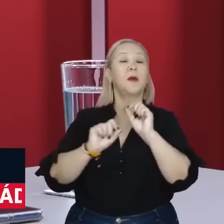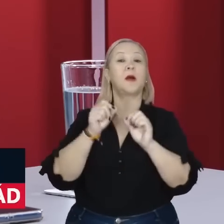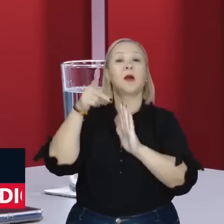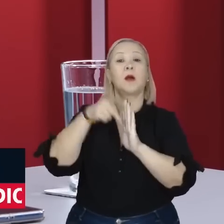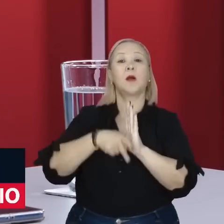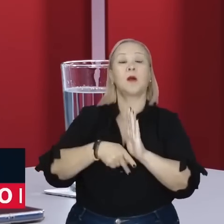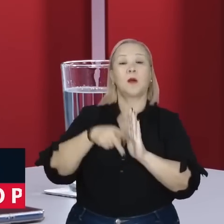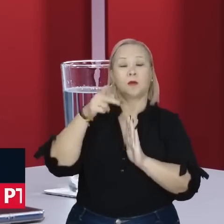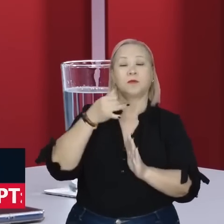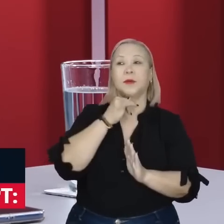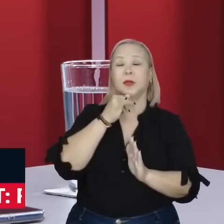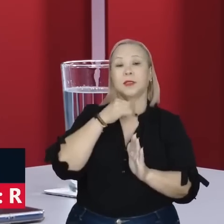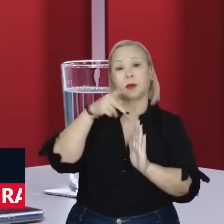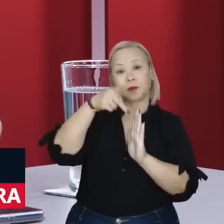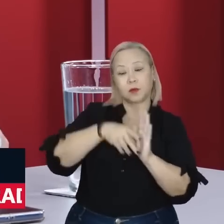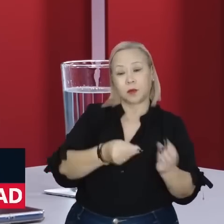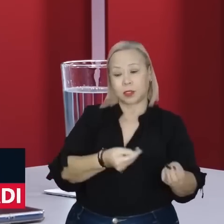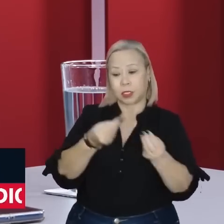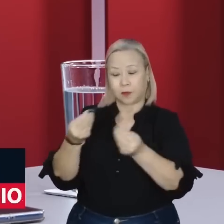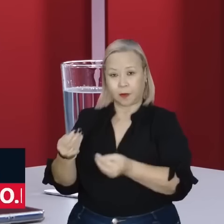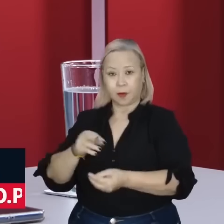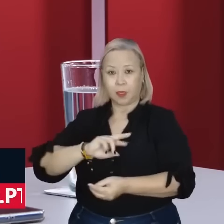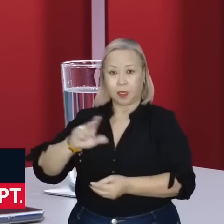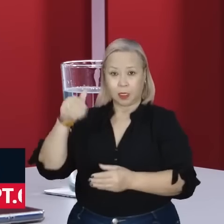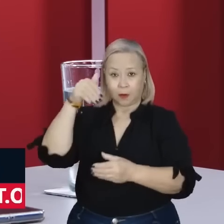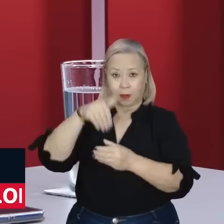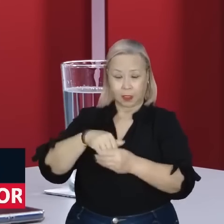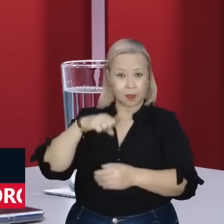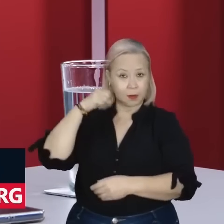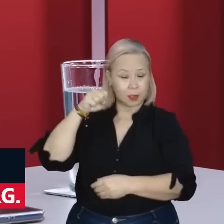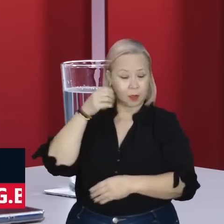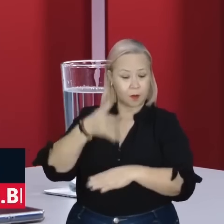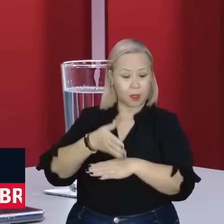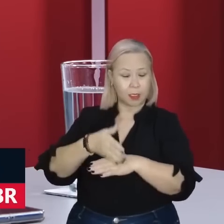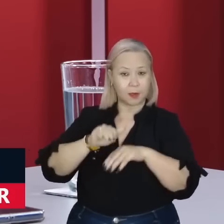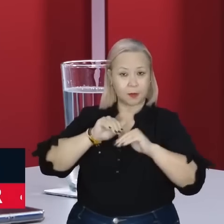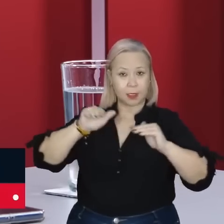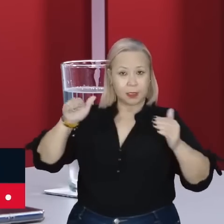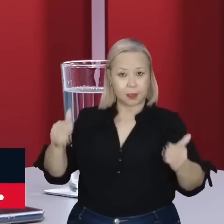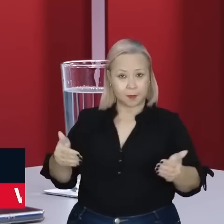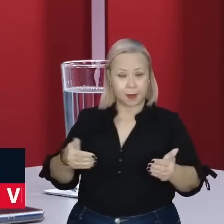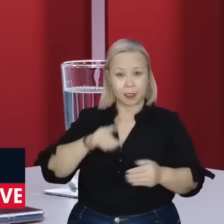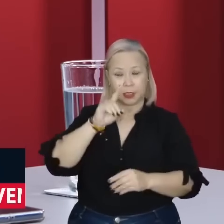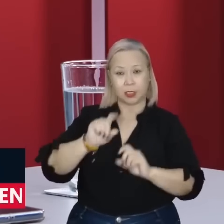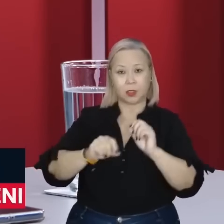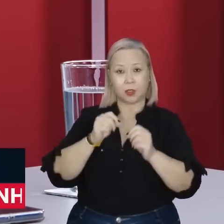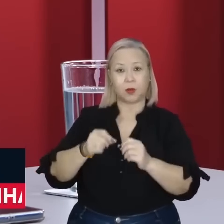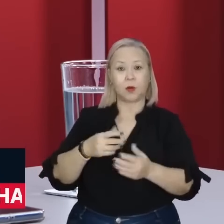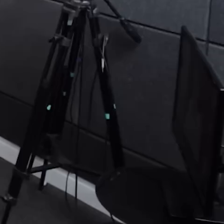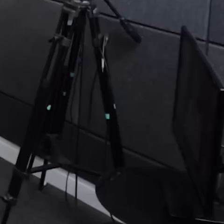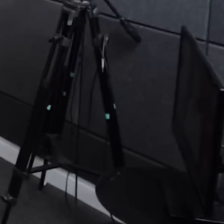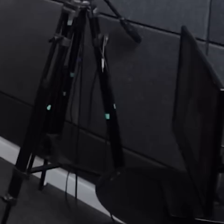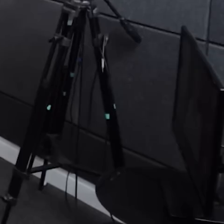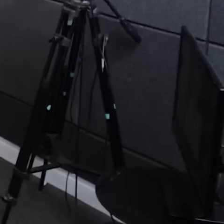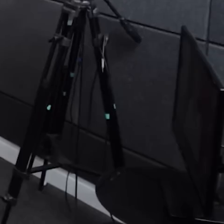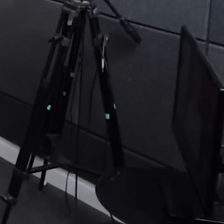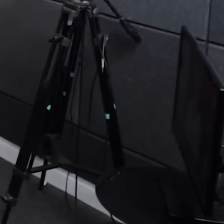para as matérias que serão votadas, o senador participa dessa mesa diretora que define a pauta do Senado